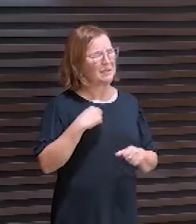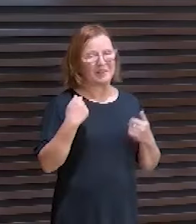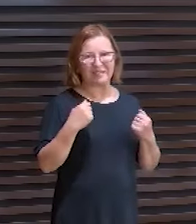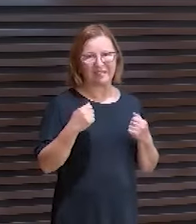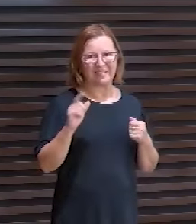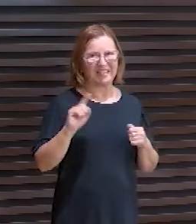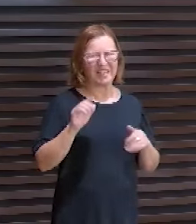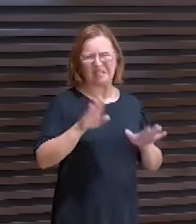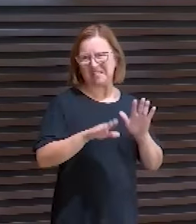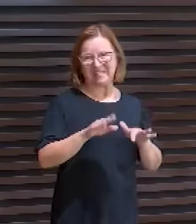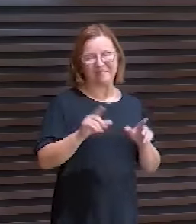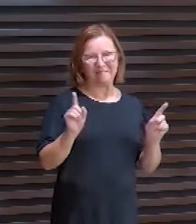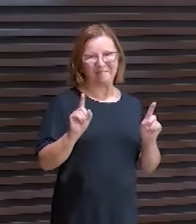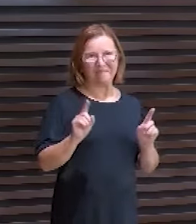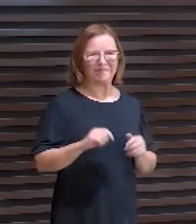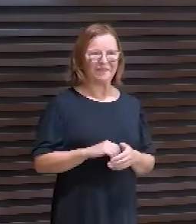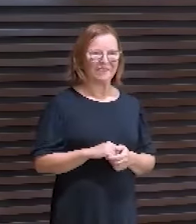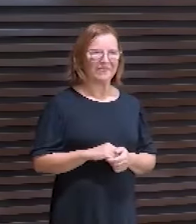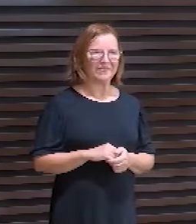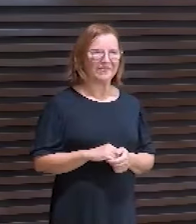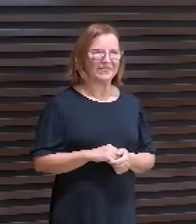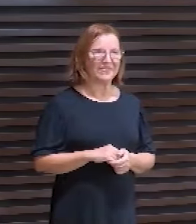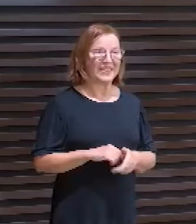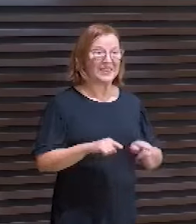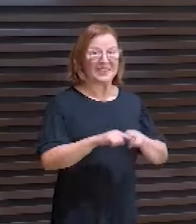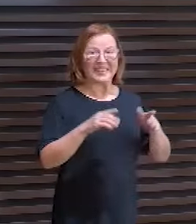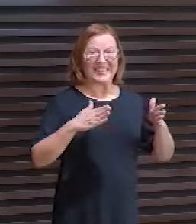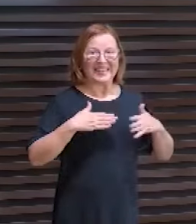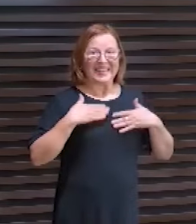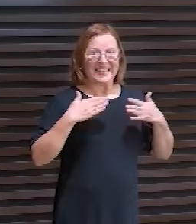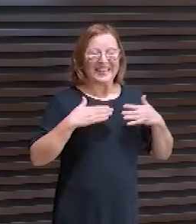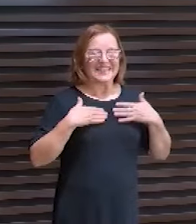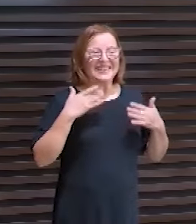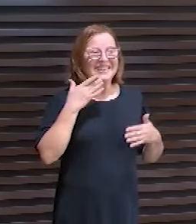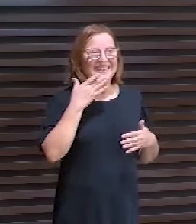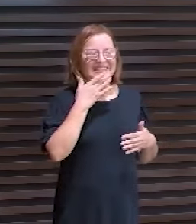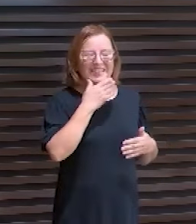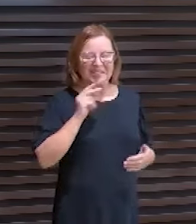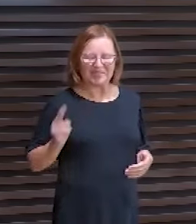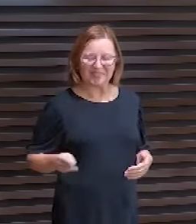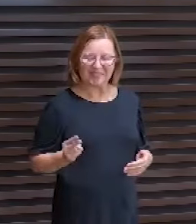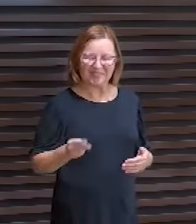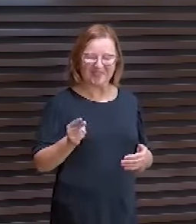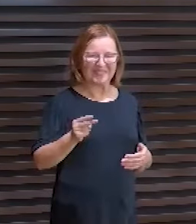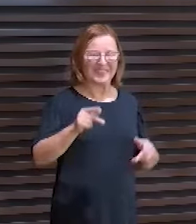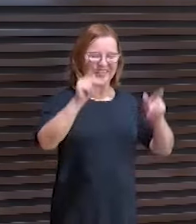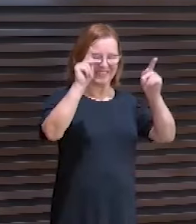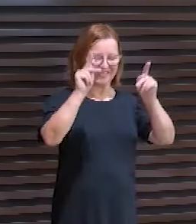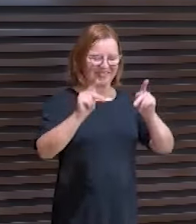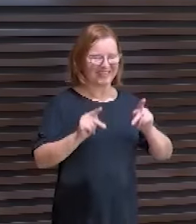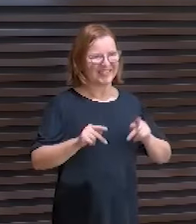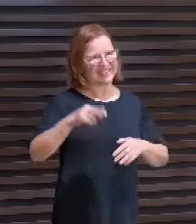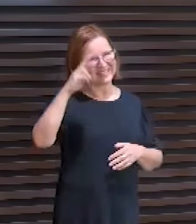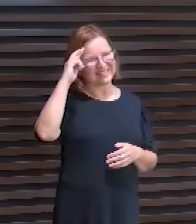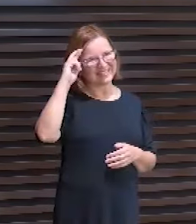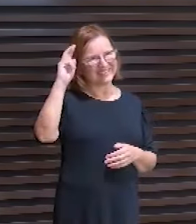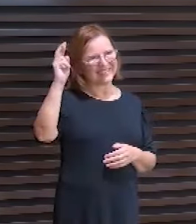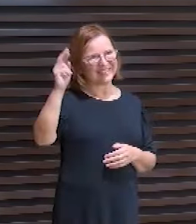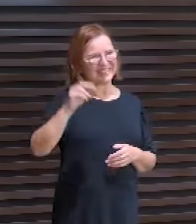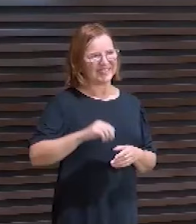às vezes mas alegria e delícias perpetuamente na presença do